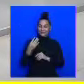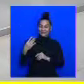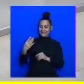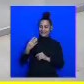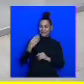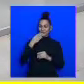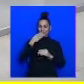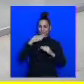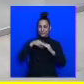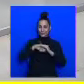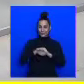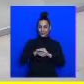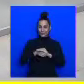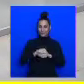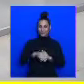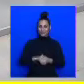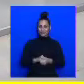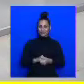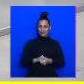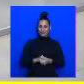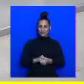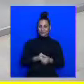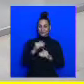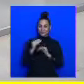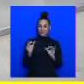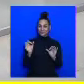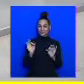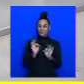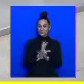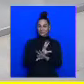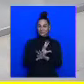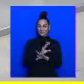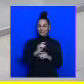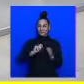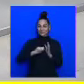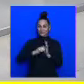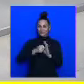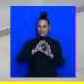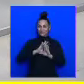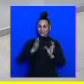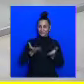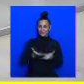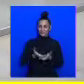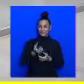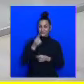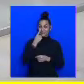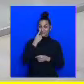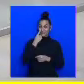1834 da Time Mania. Procedimento realizado, Globo ligado,